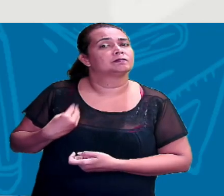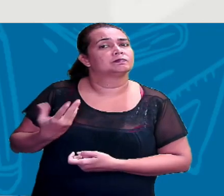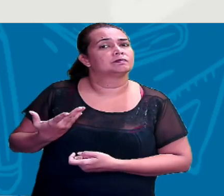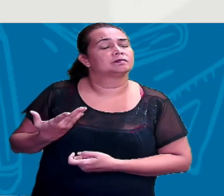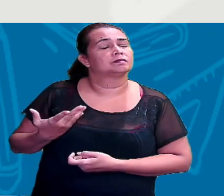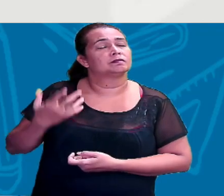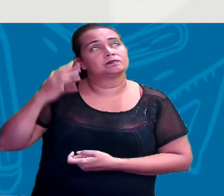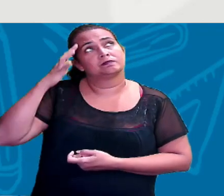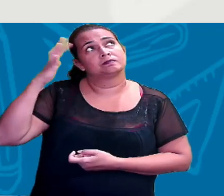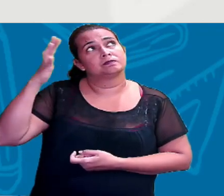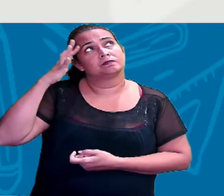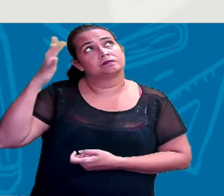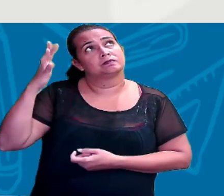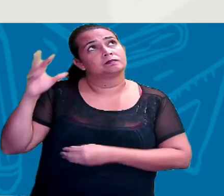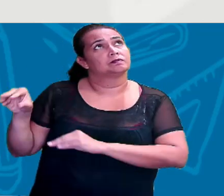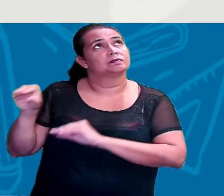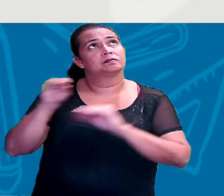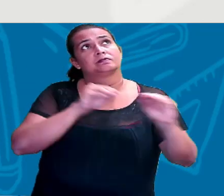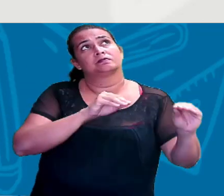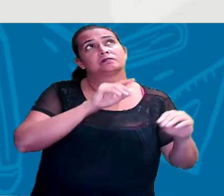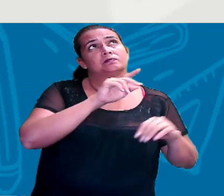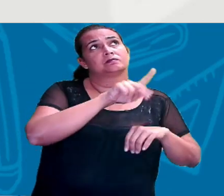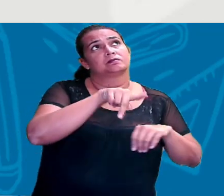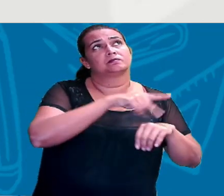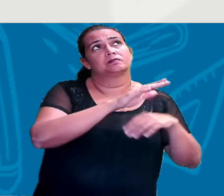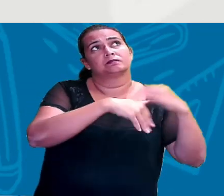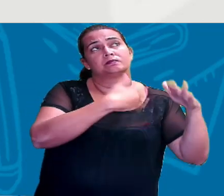o sonho de morar numa grande potência e